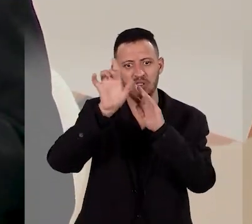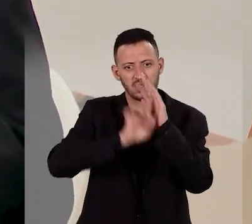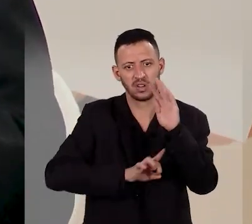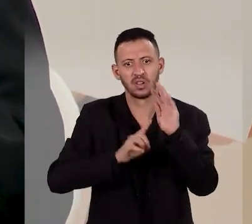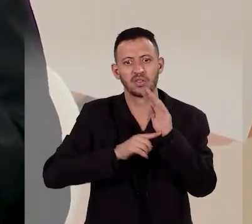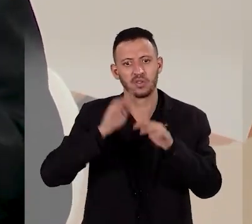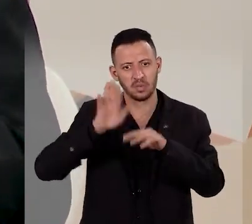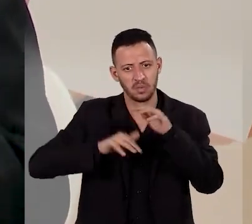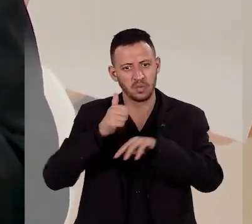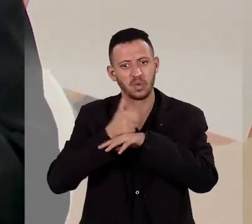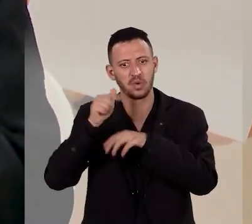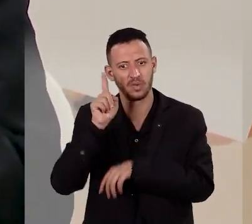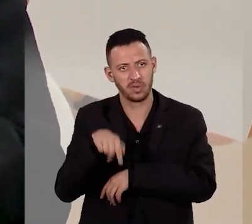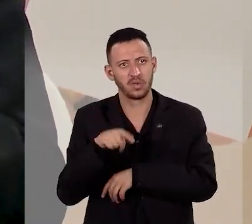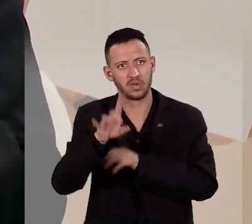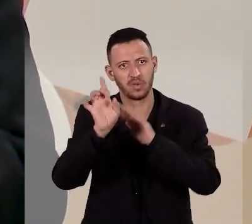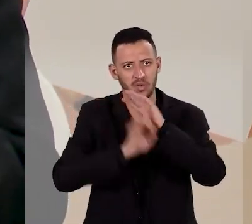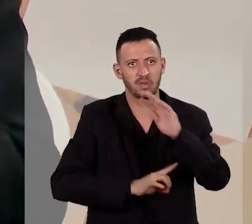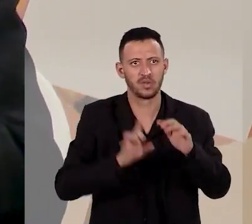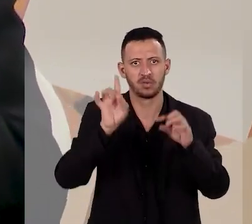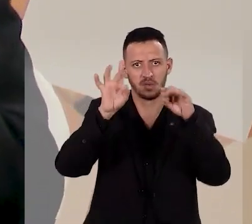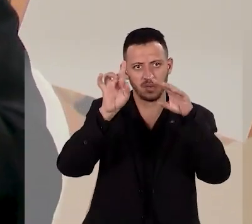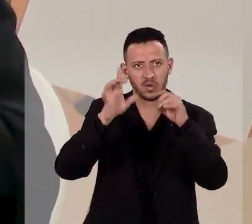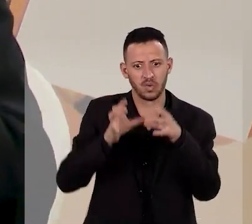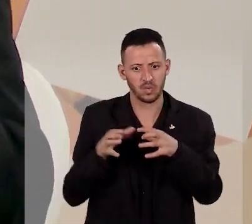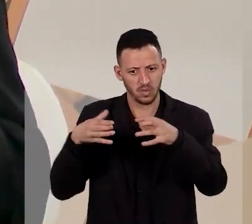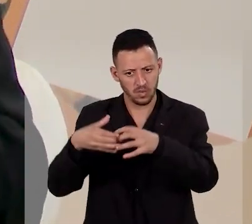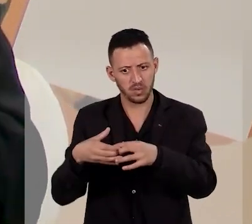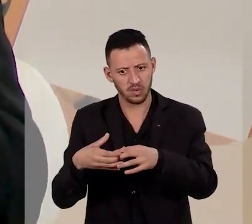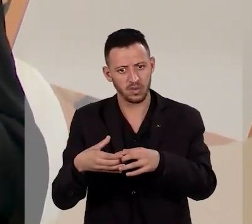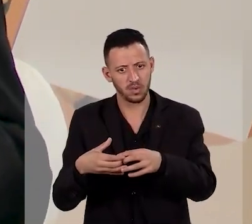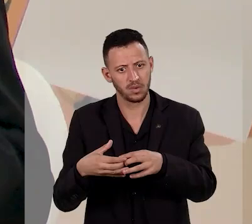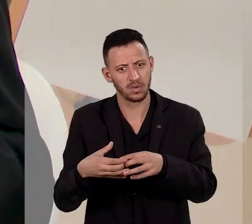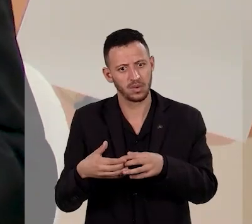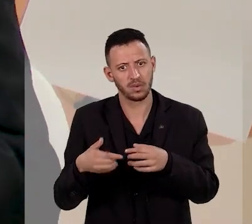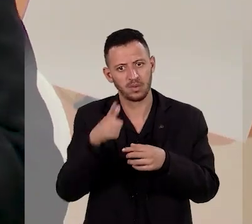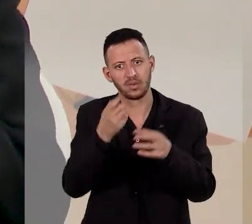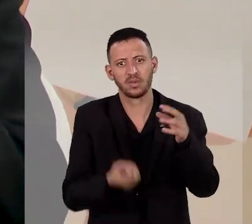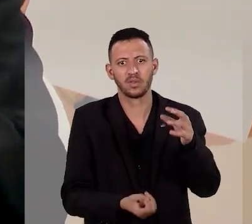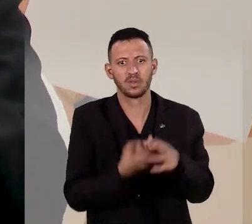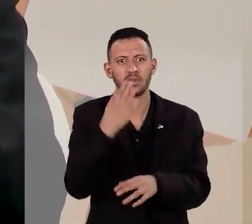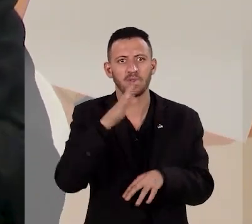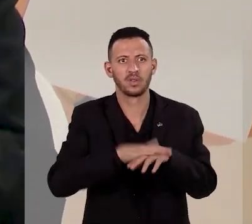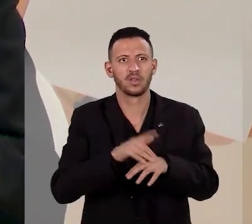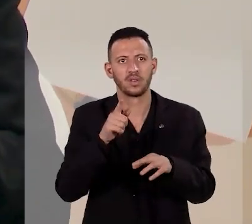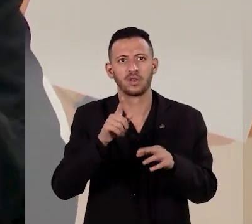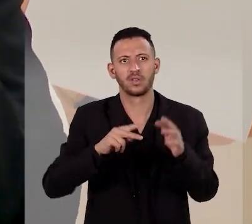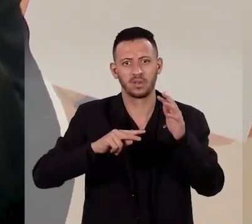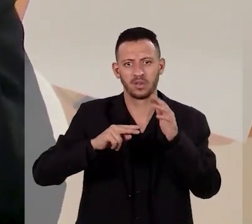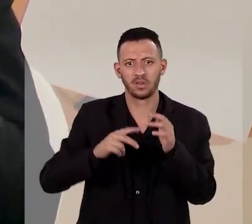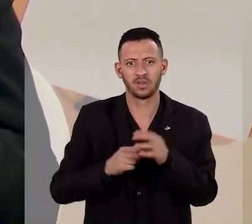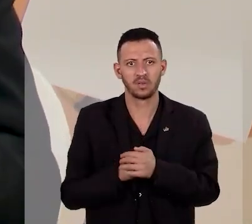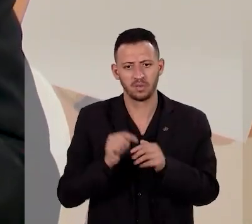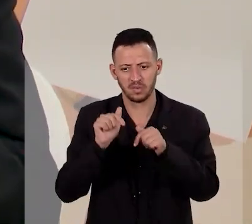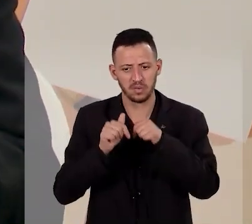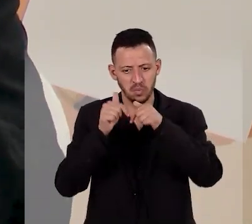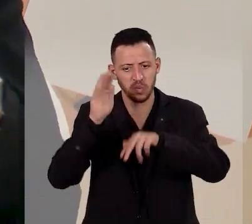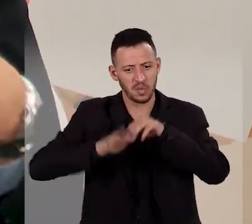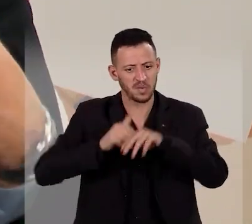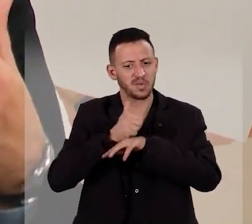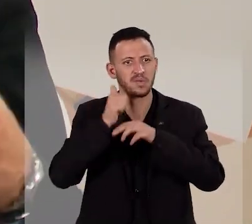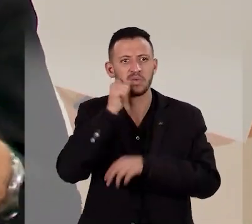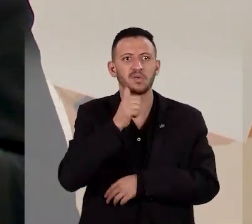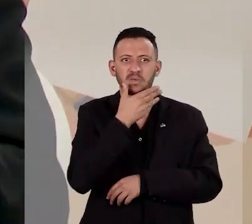direitos, especialmente o direito do trabalho, ele é um direito especialmente coletivo, quer dizer, ele nasce das